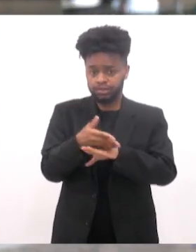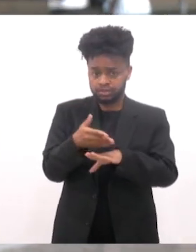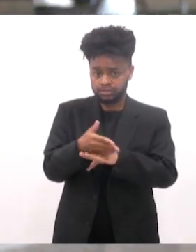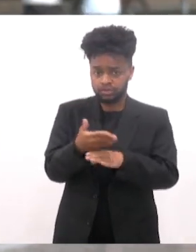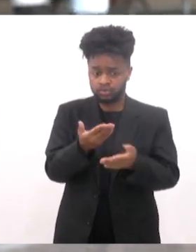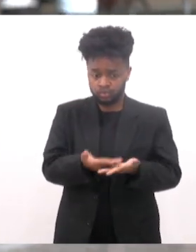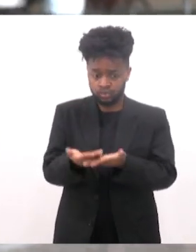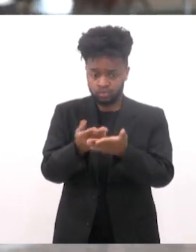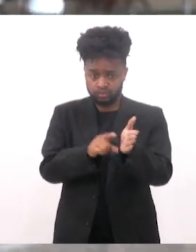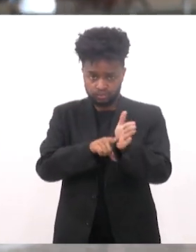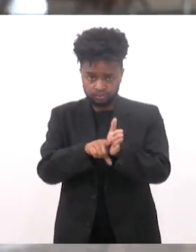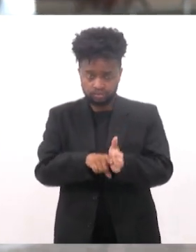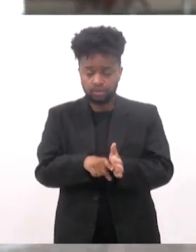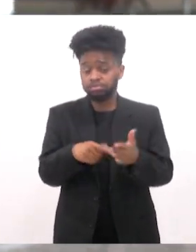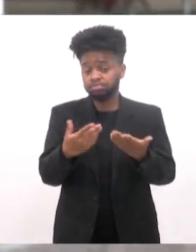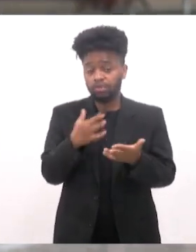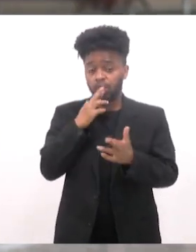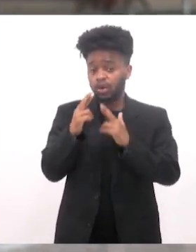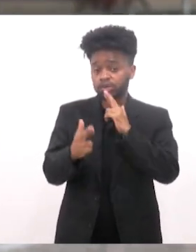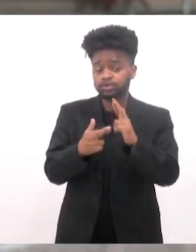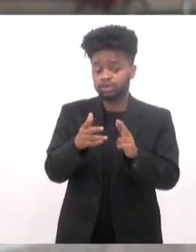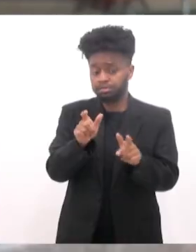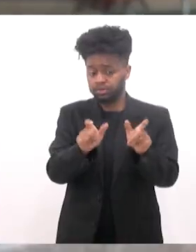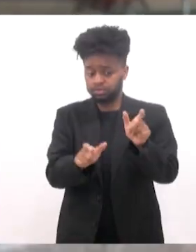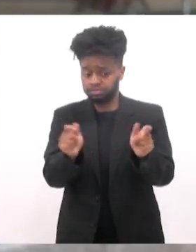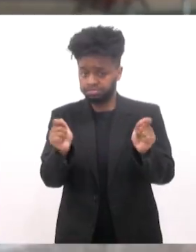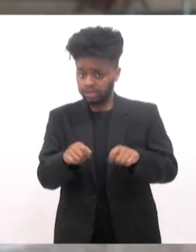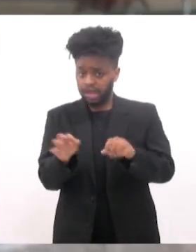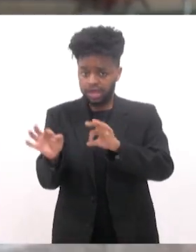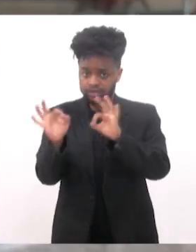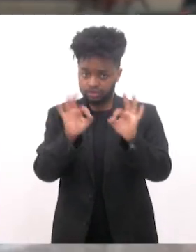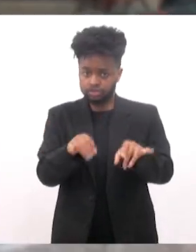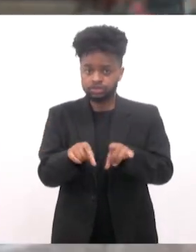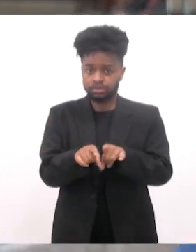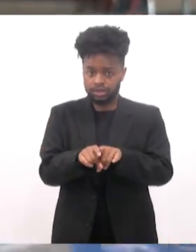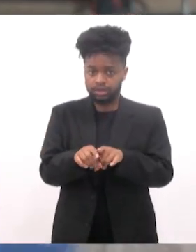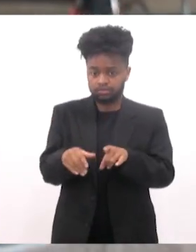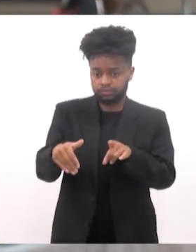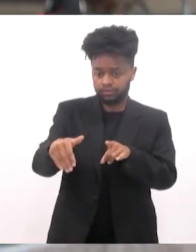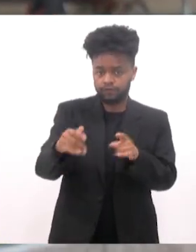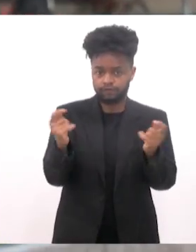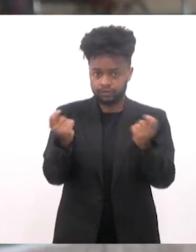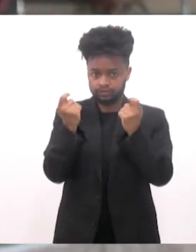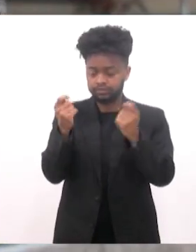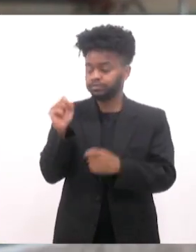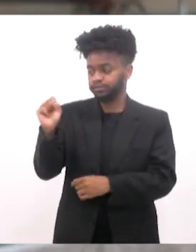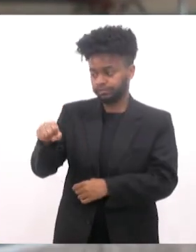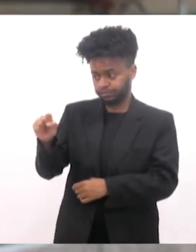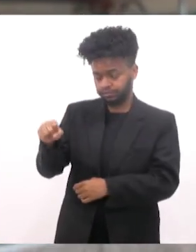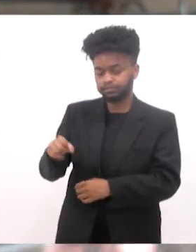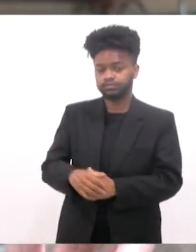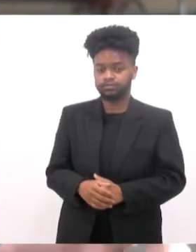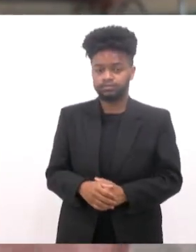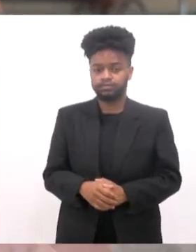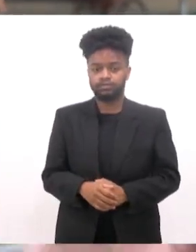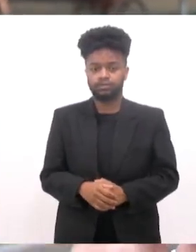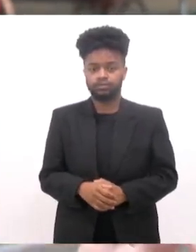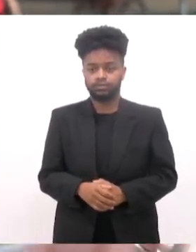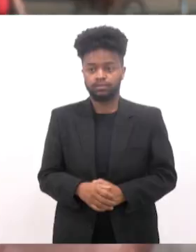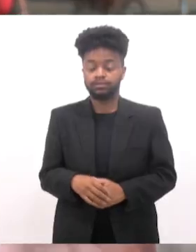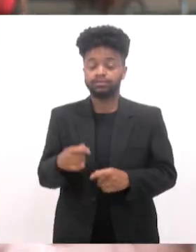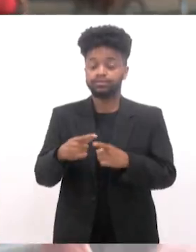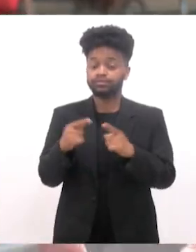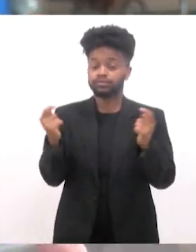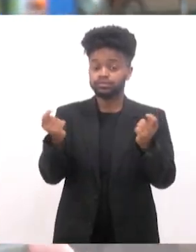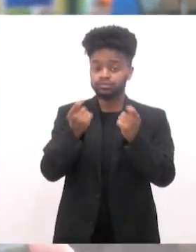E o resultado desse laboratório o público vai poder acompanhar também durante esses dias do festival. Exatamente, quer dizer, como o festival